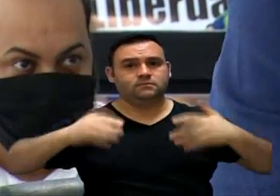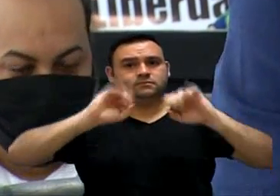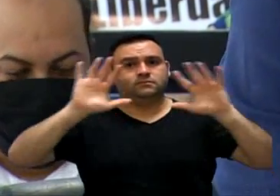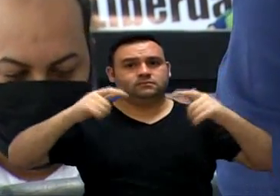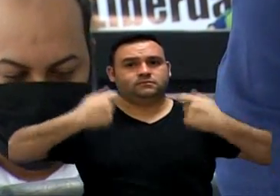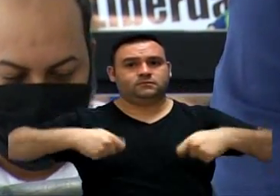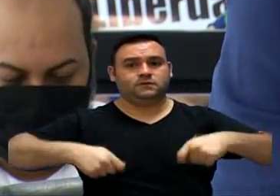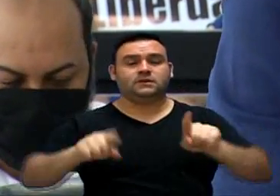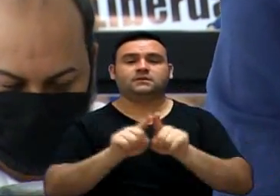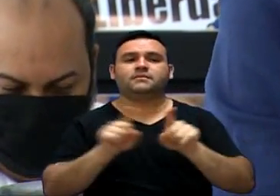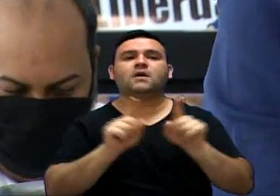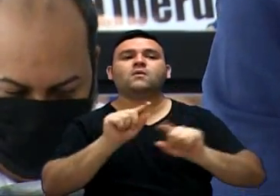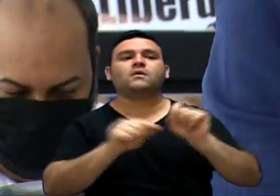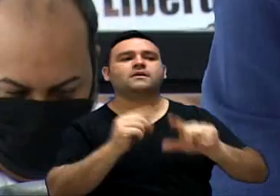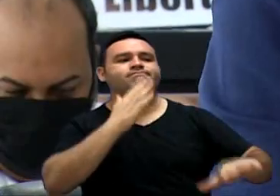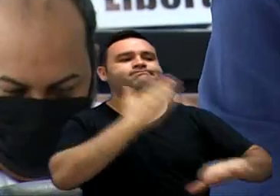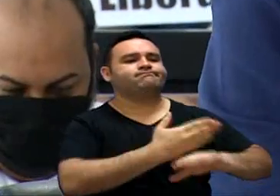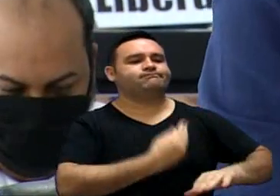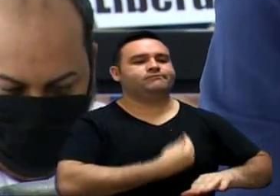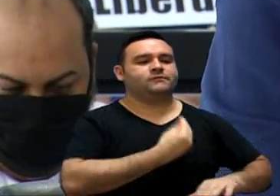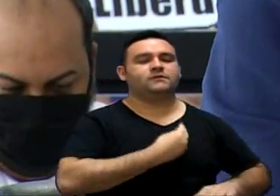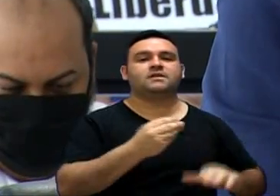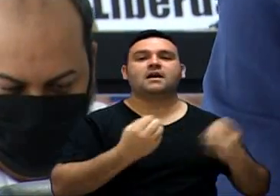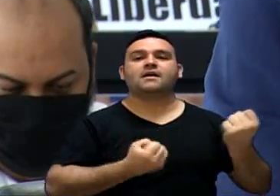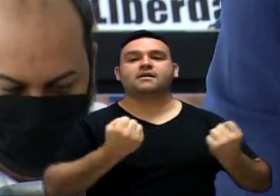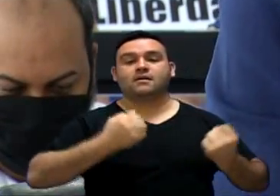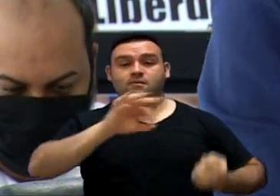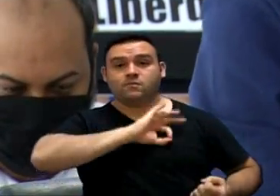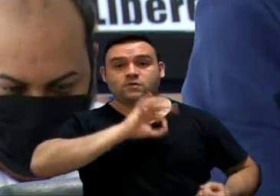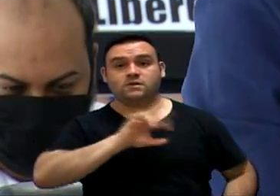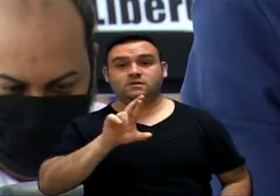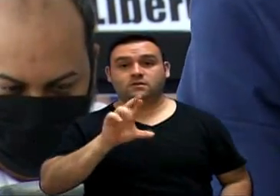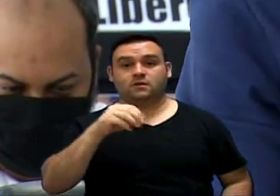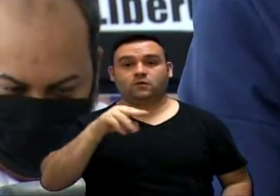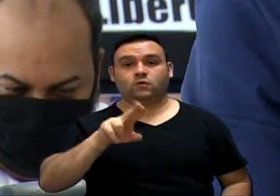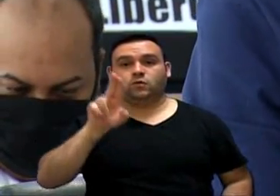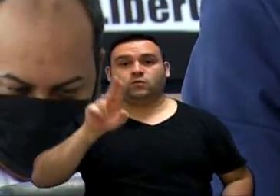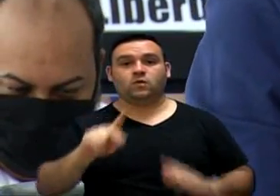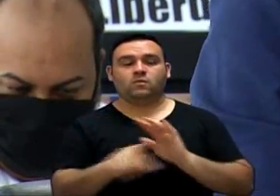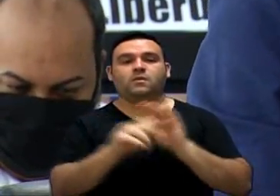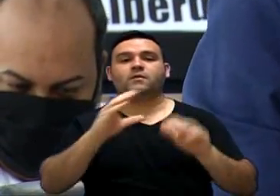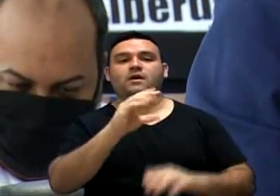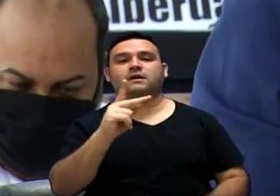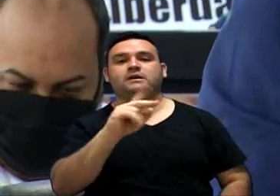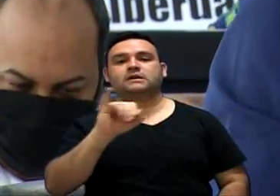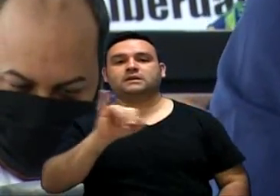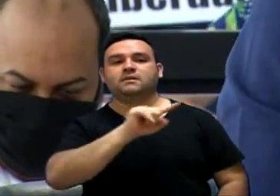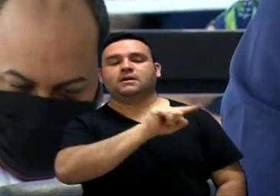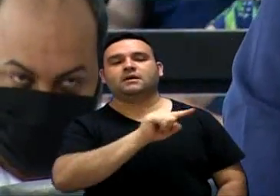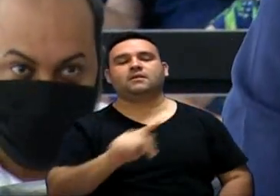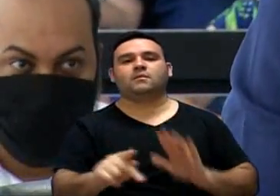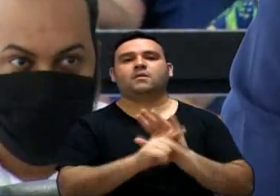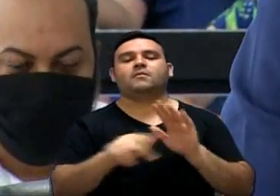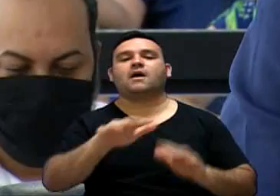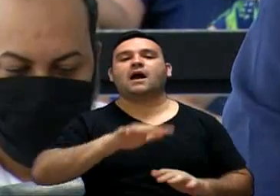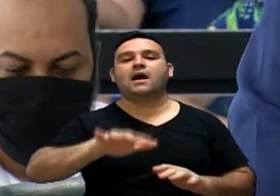isso, sobre a intervenção e a presença da Romu com os membros da CPI da área da educação e